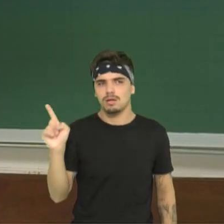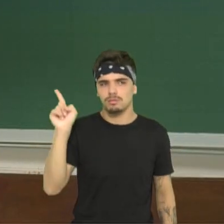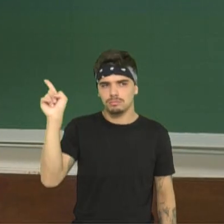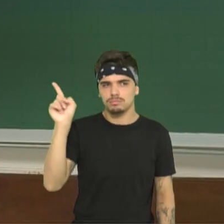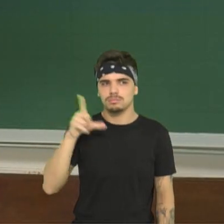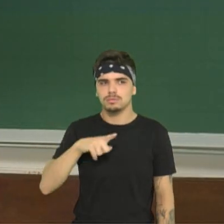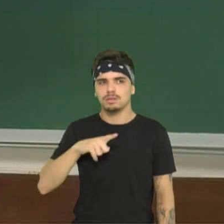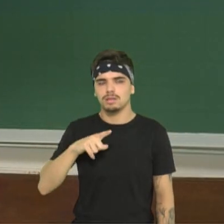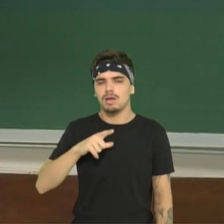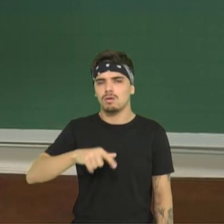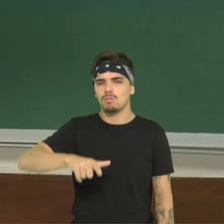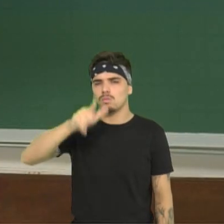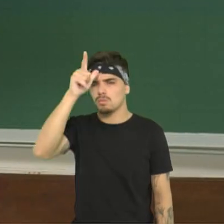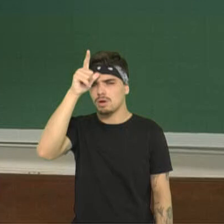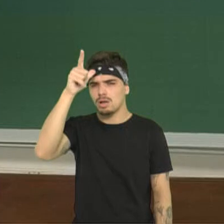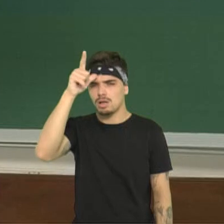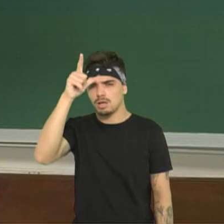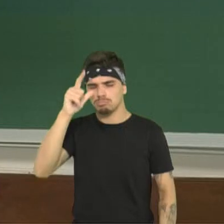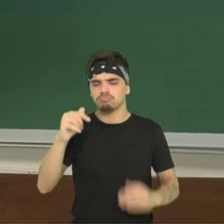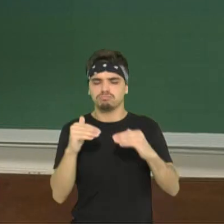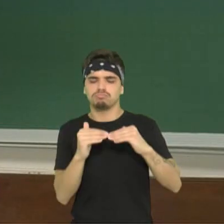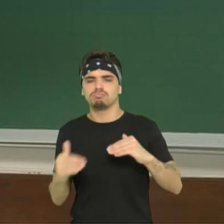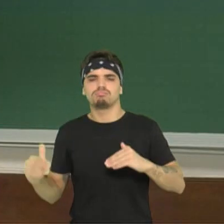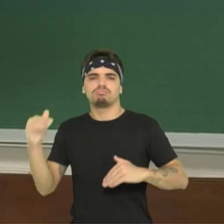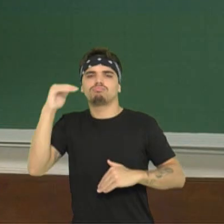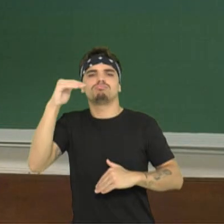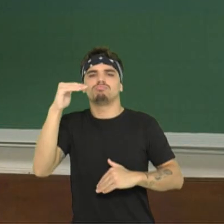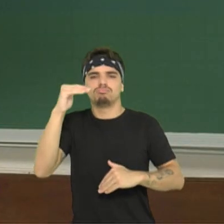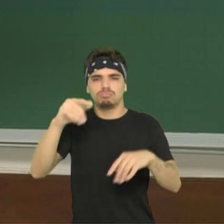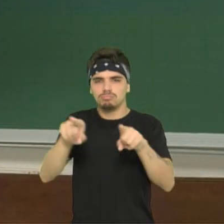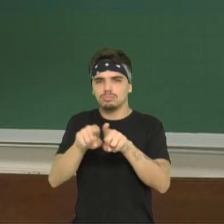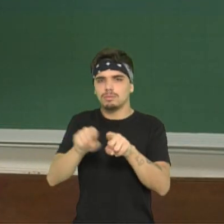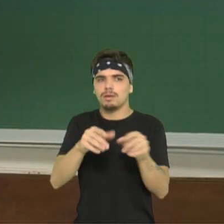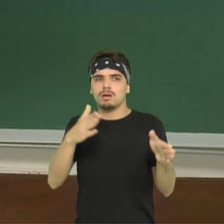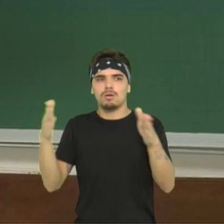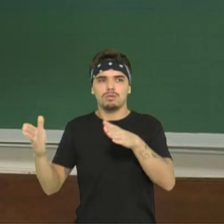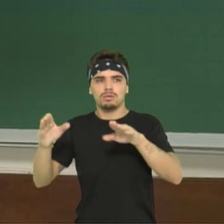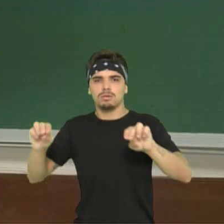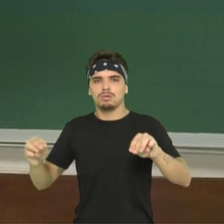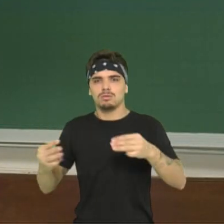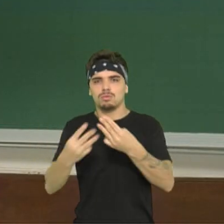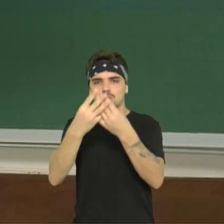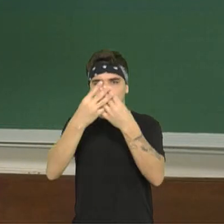como potente, como superior. Ao seu lado, um judeu. O